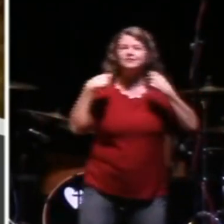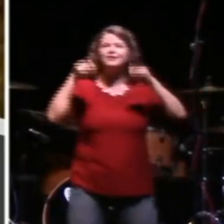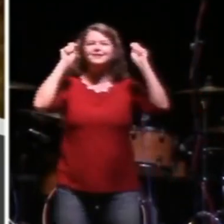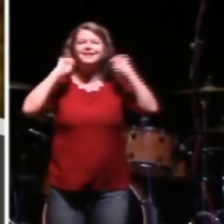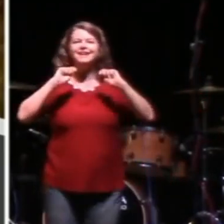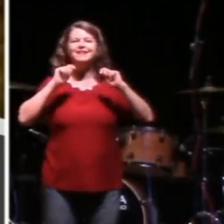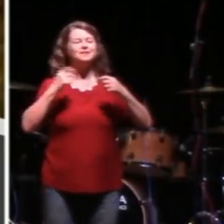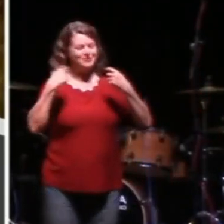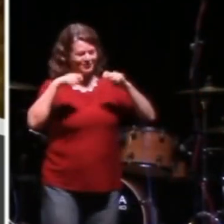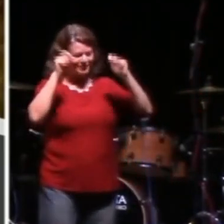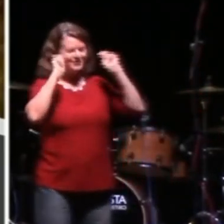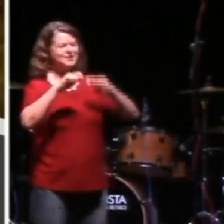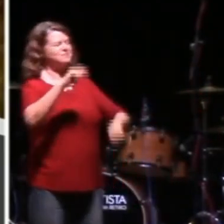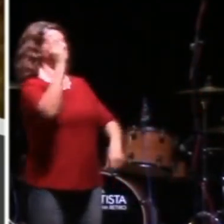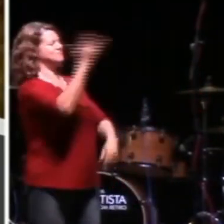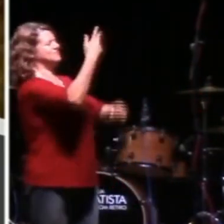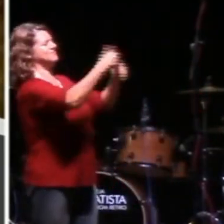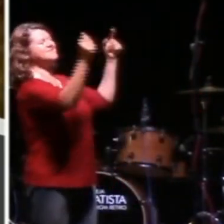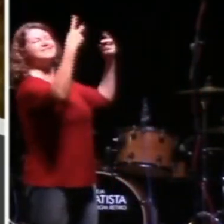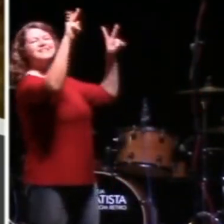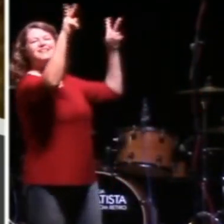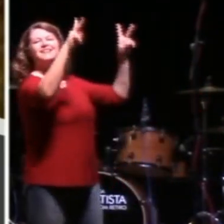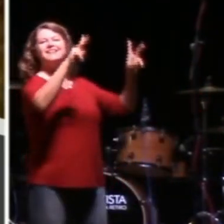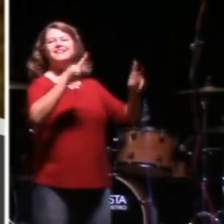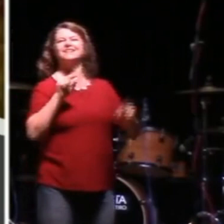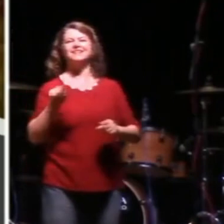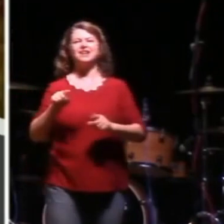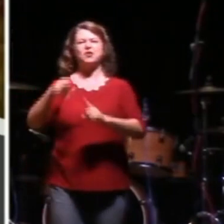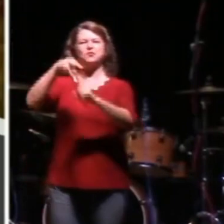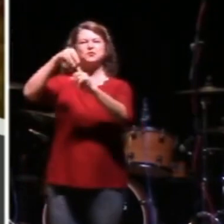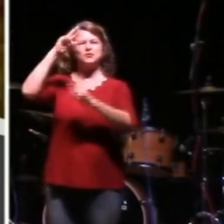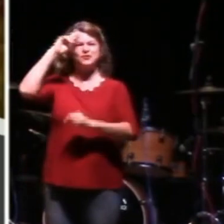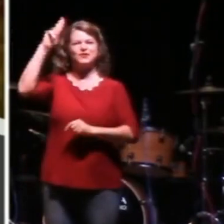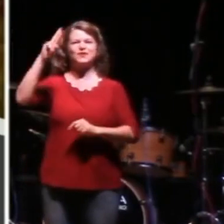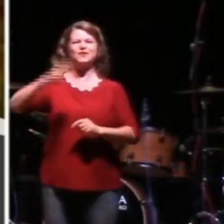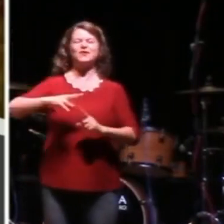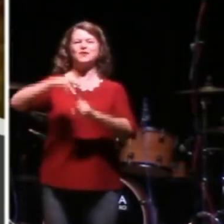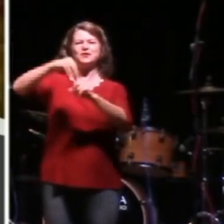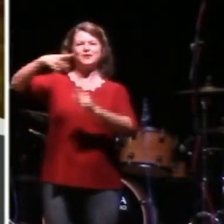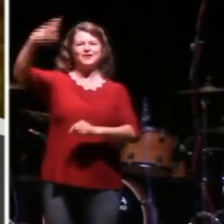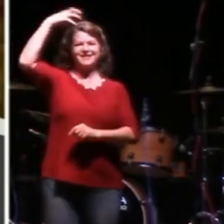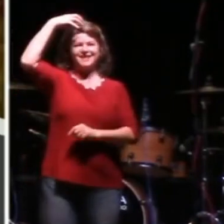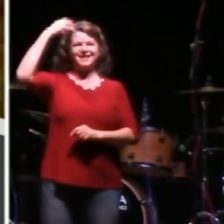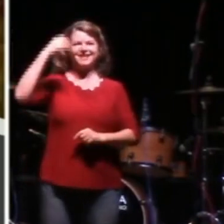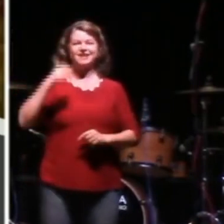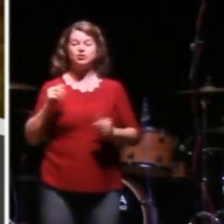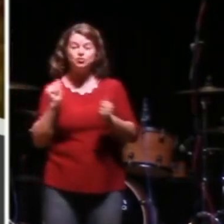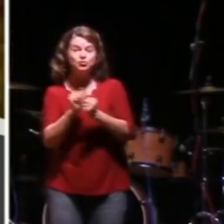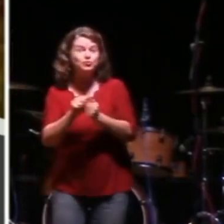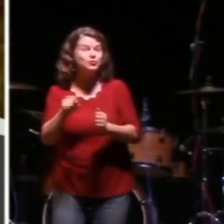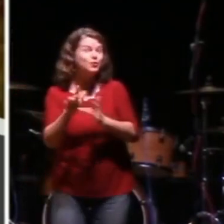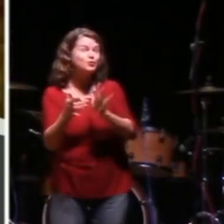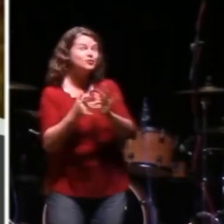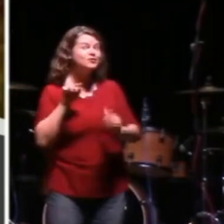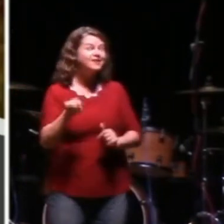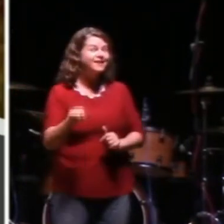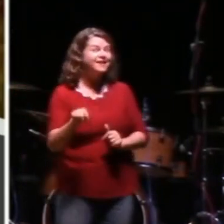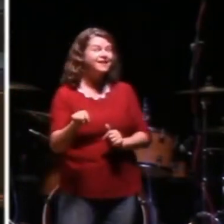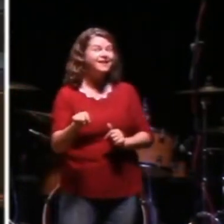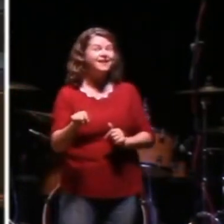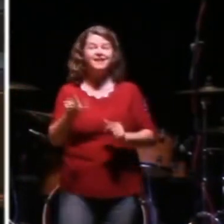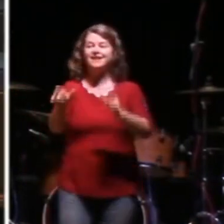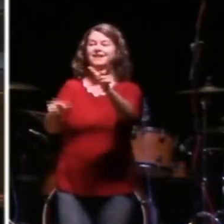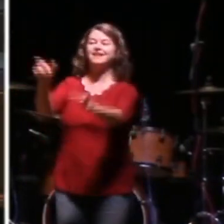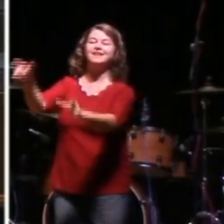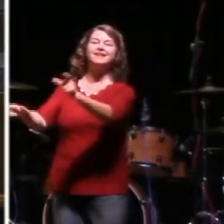senhor dos senhores rei dos reis e venceram com ele o seu chamados escolhidos e fiéis